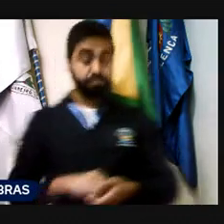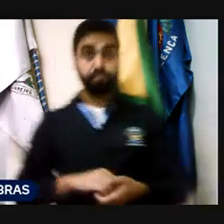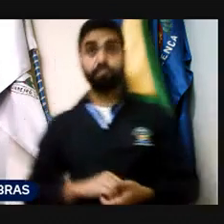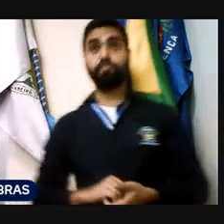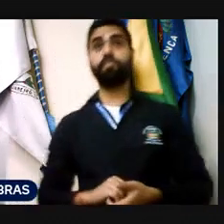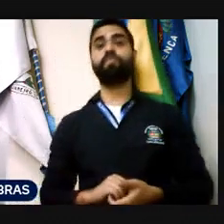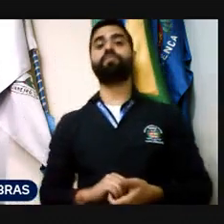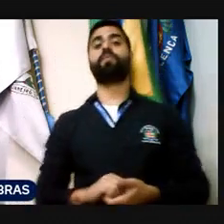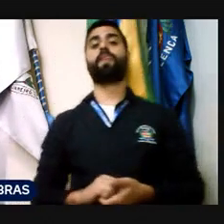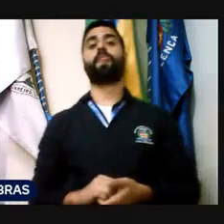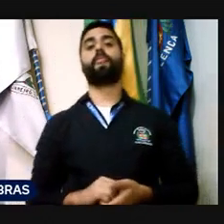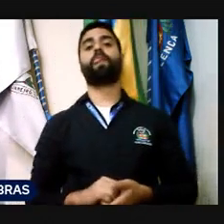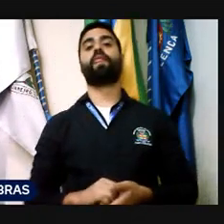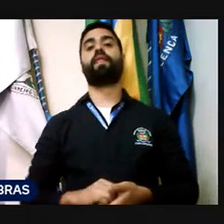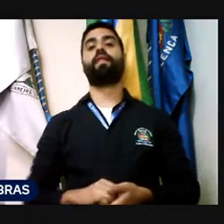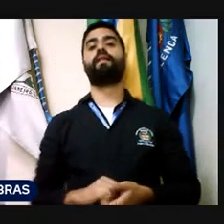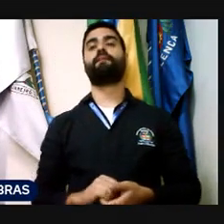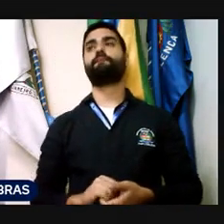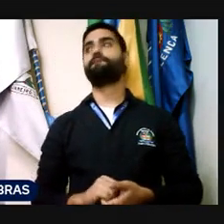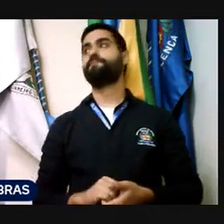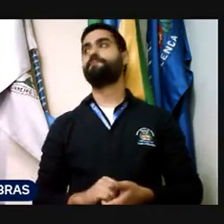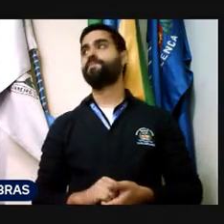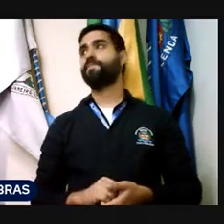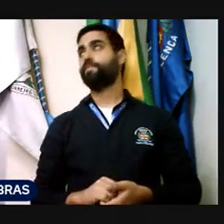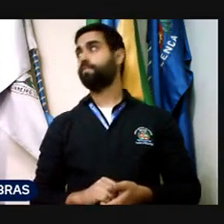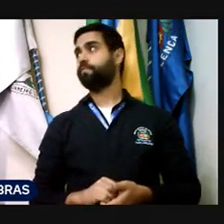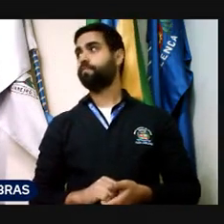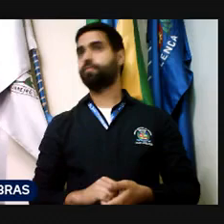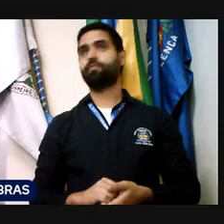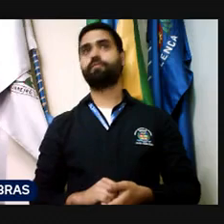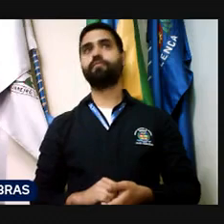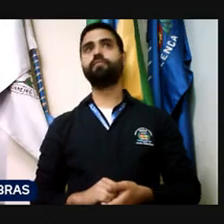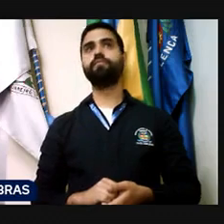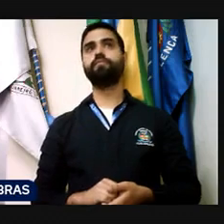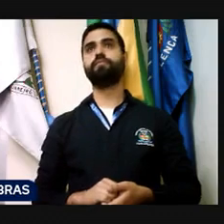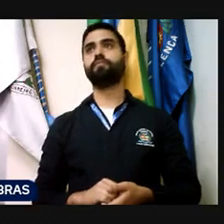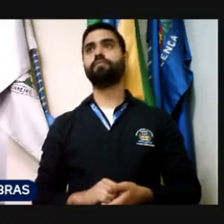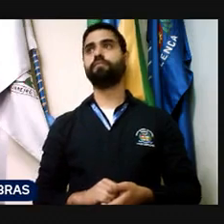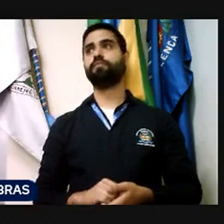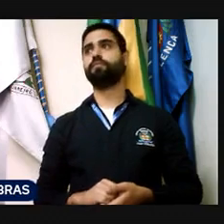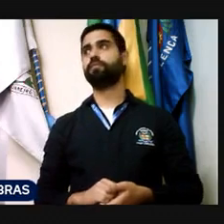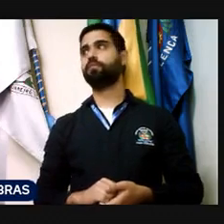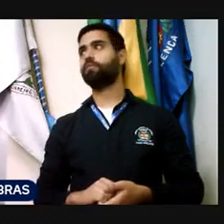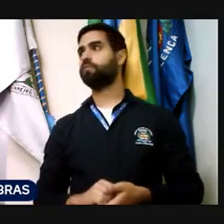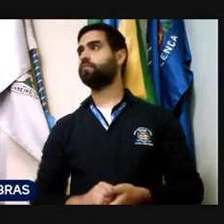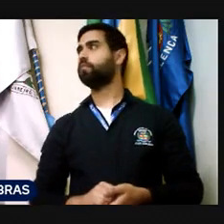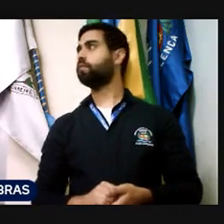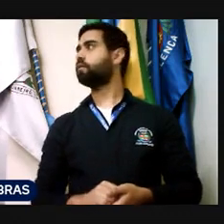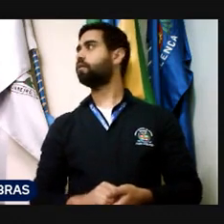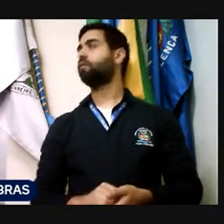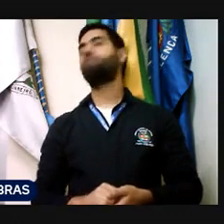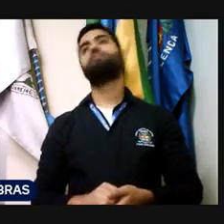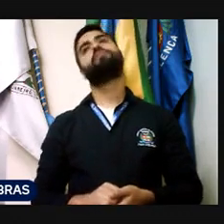David, vereador Amaury Lanterneiro, vereador Paulo Celso Alves